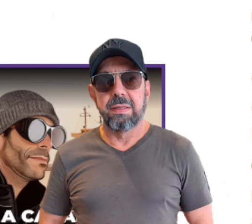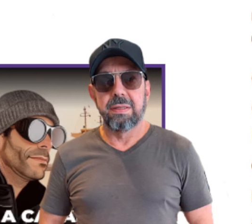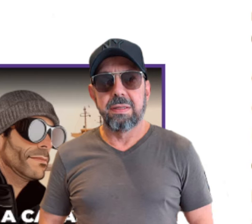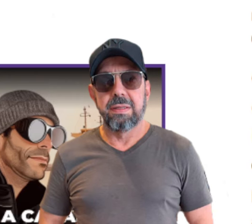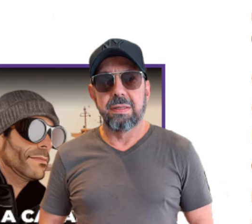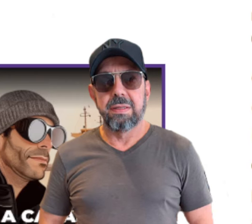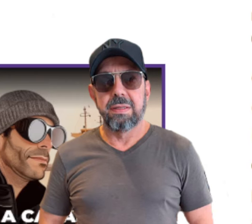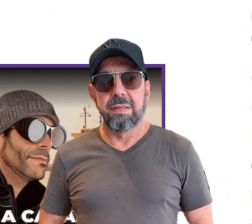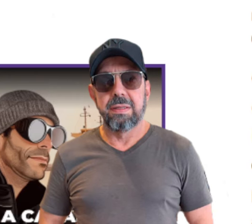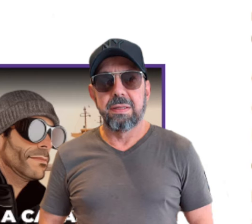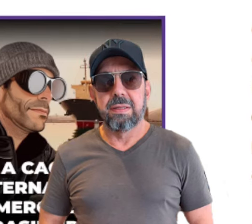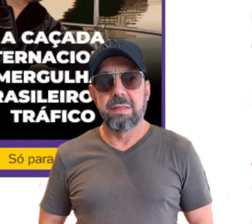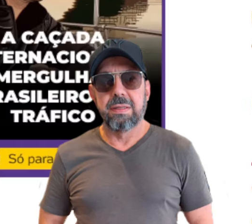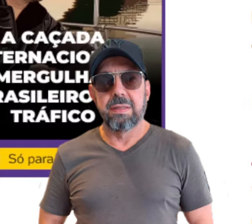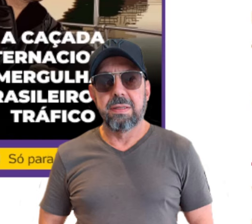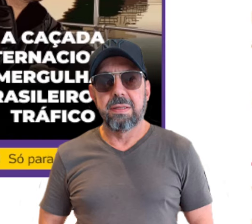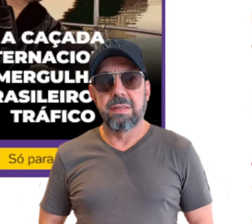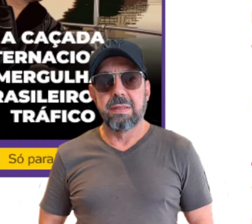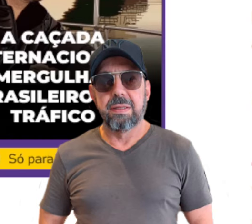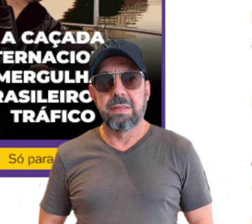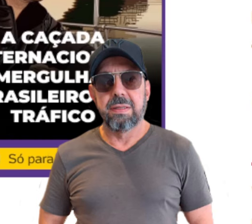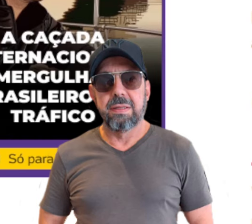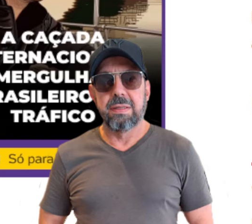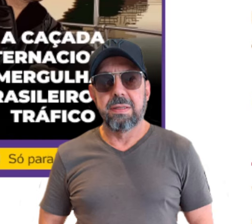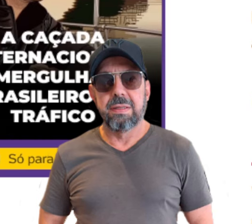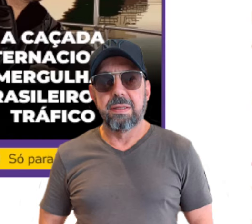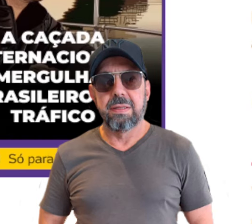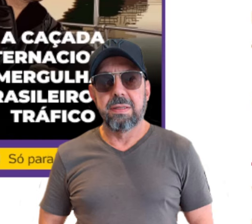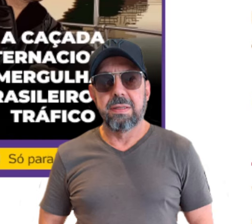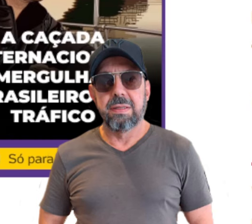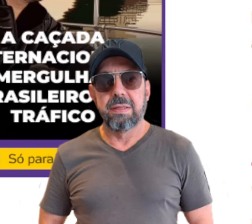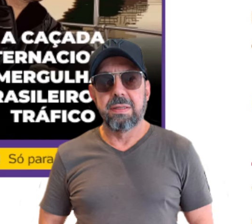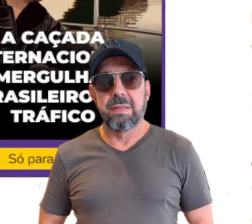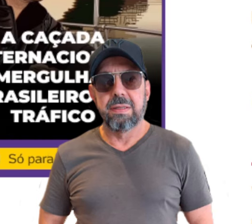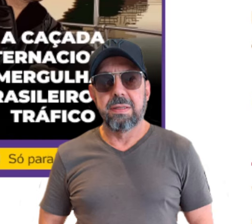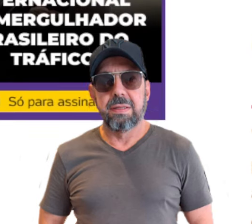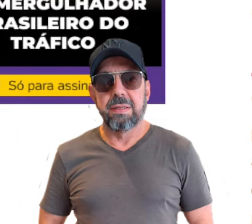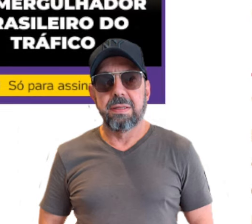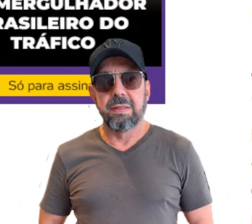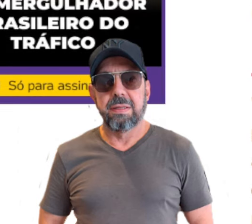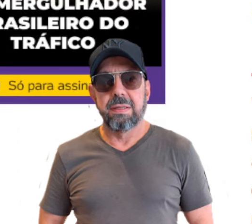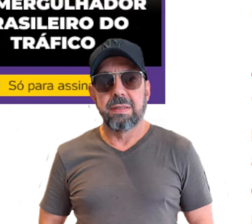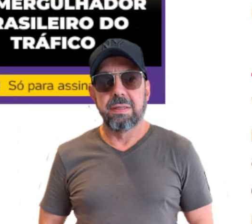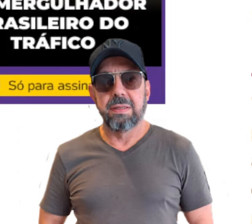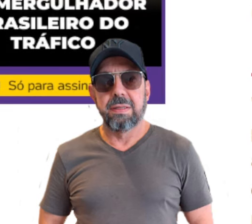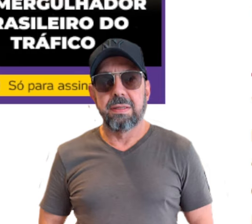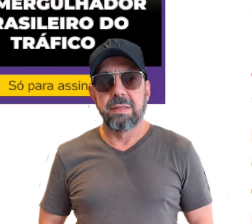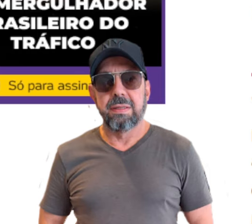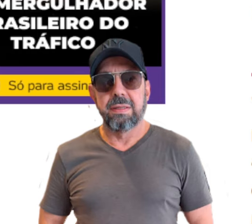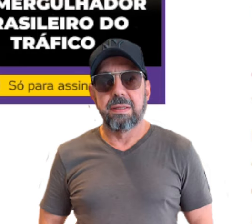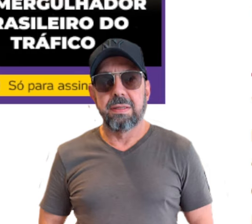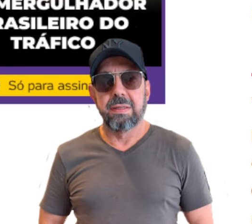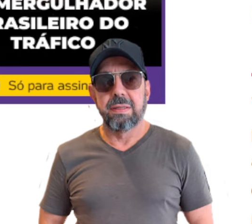ganha dele o empresário Pablo Marsal pré-candidato à prefeitura de São Paulo disse que se Lula for candidato a presidente